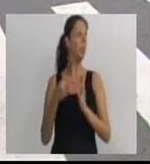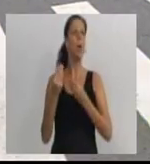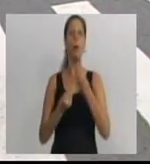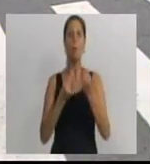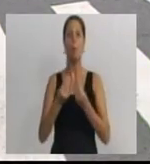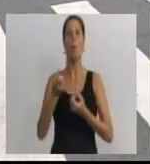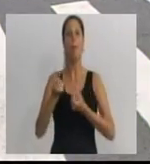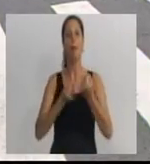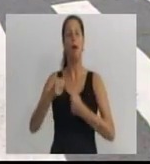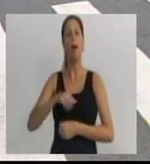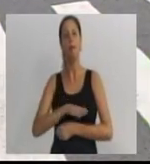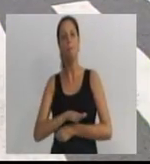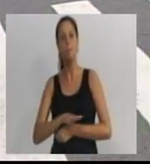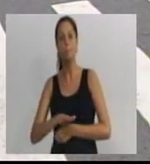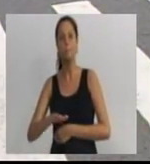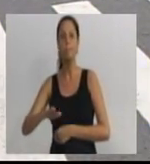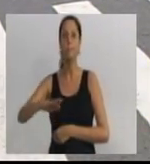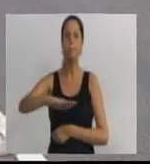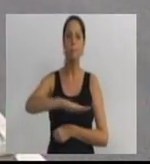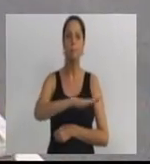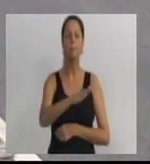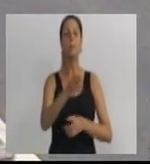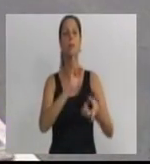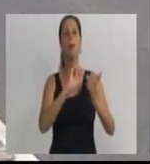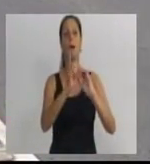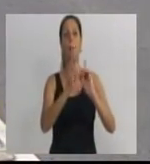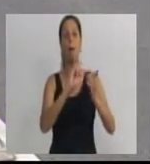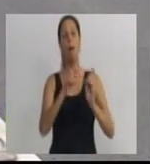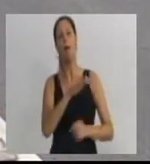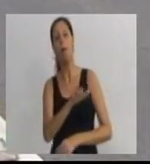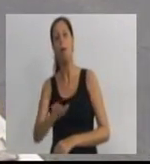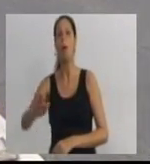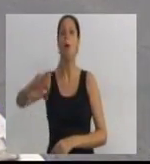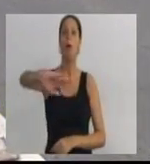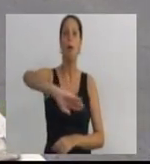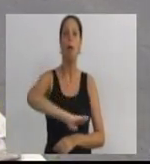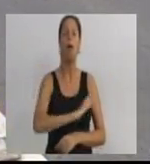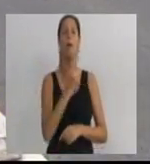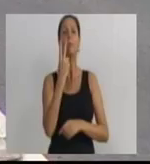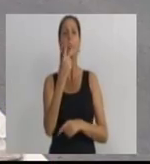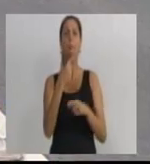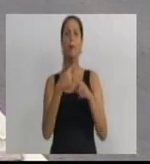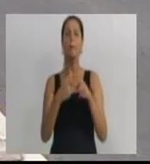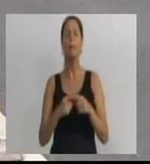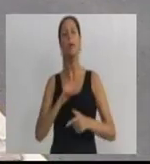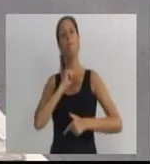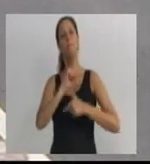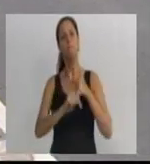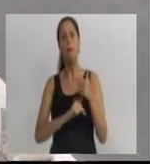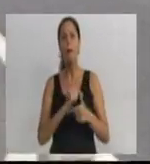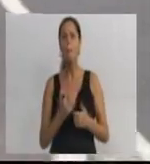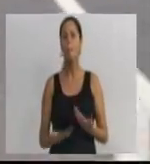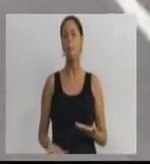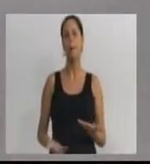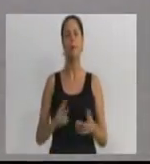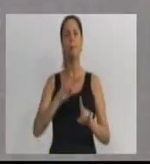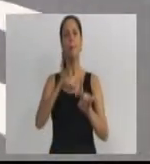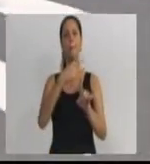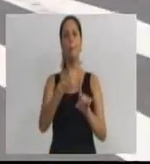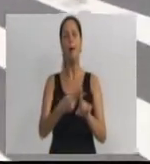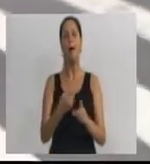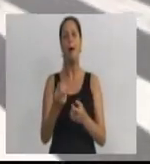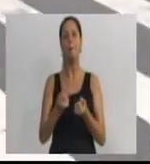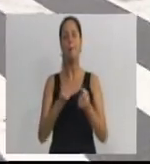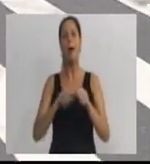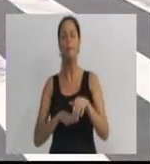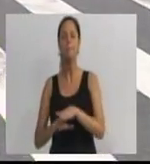novo. Ele atravessa lá, faz o contorno e tem que atravessar de novo. Duas vezes ele corre o risco de causar